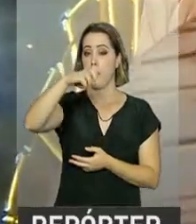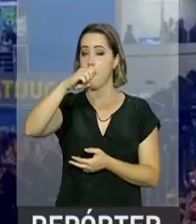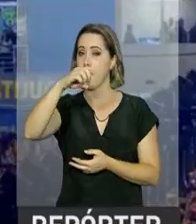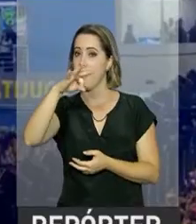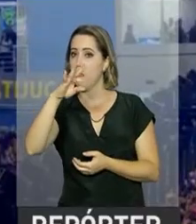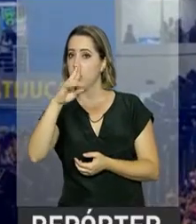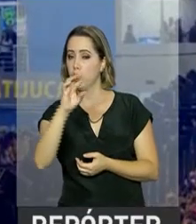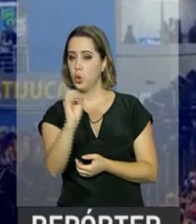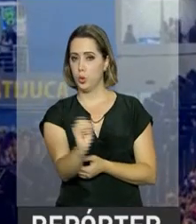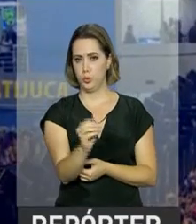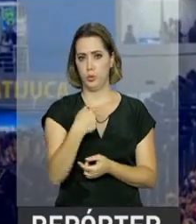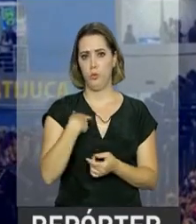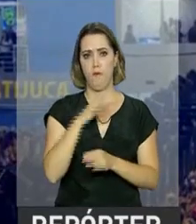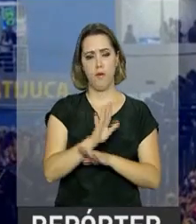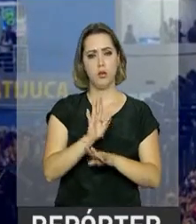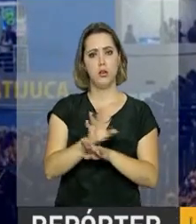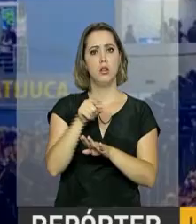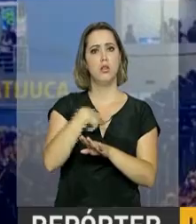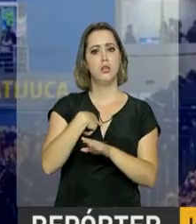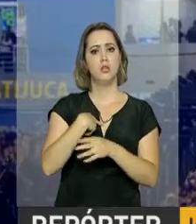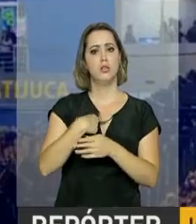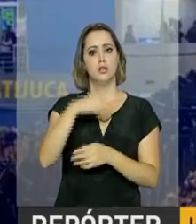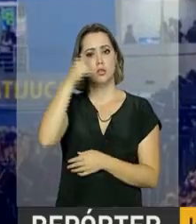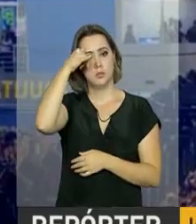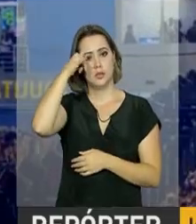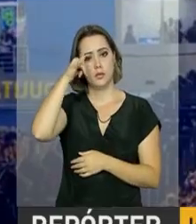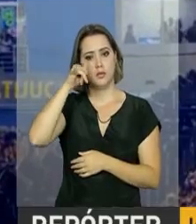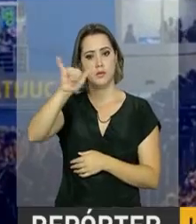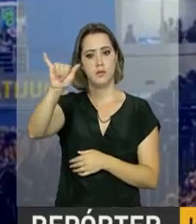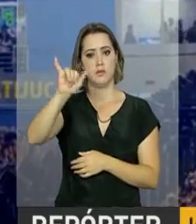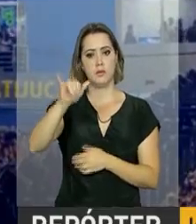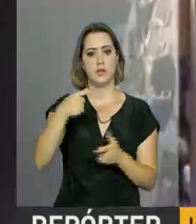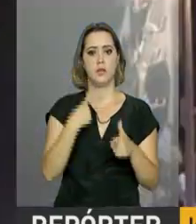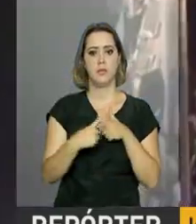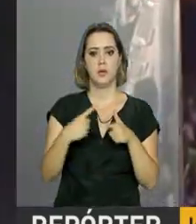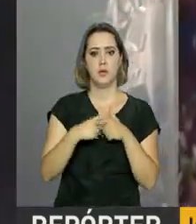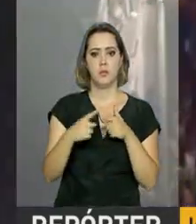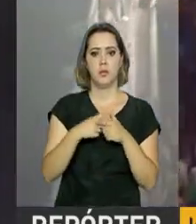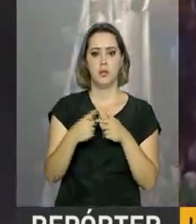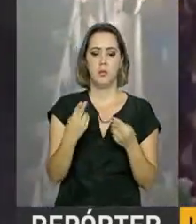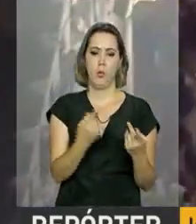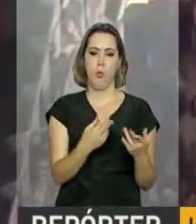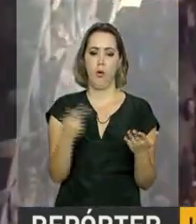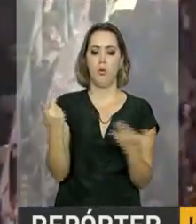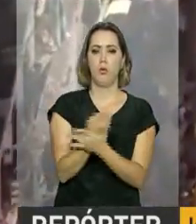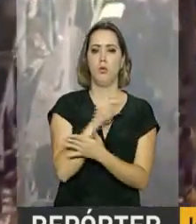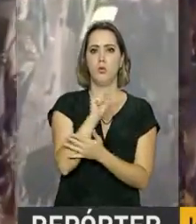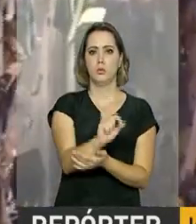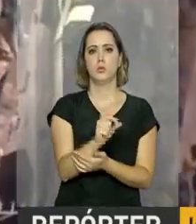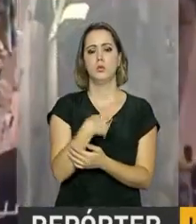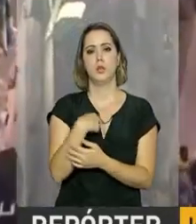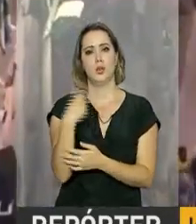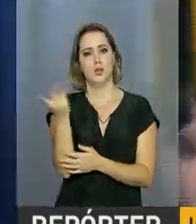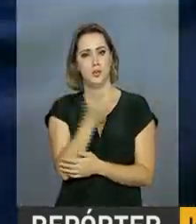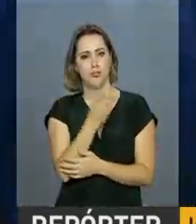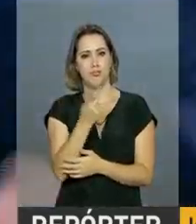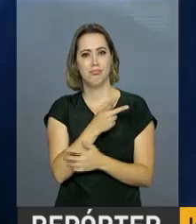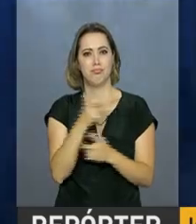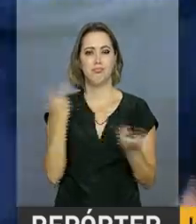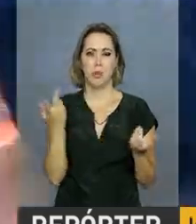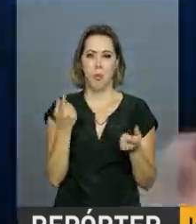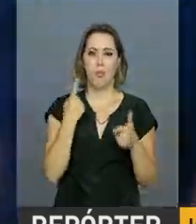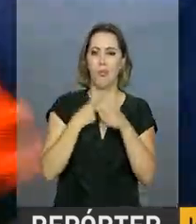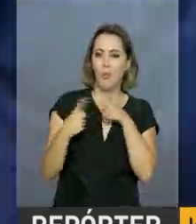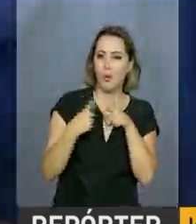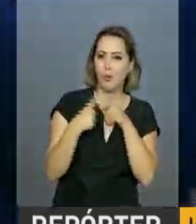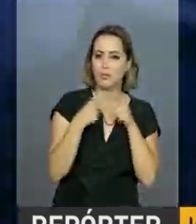carros A ideia é evitar acidentes como os que aconteceram nos desfiles das escolas cariocas Paraíso do Tuiuti e Unidos